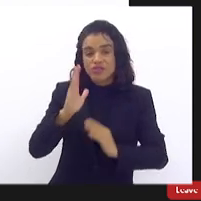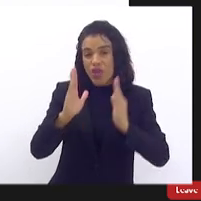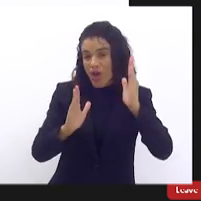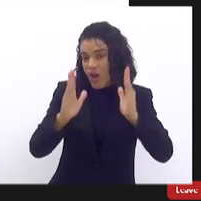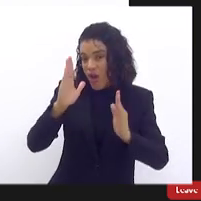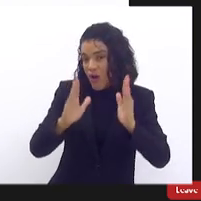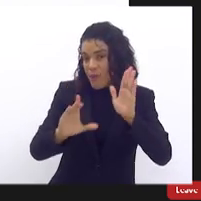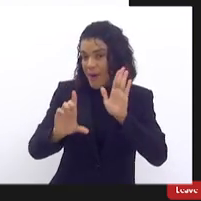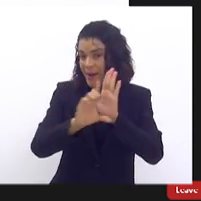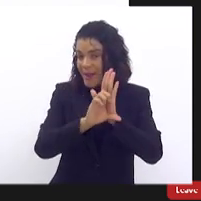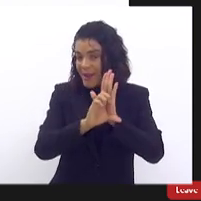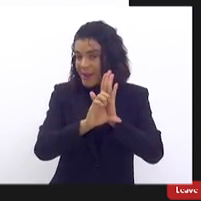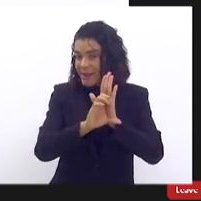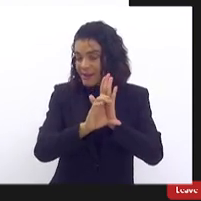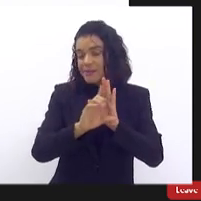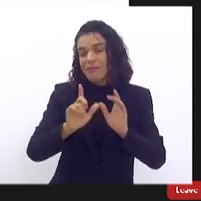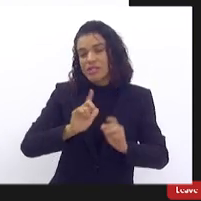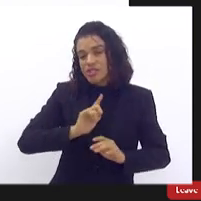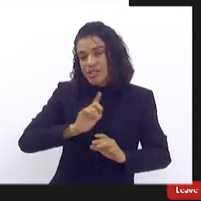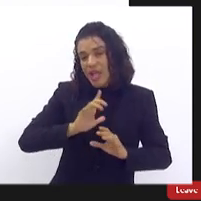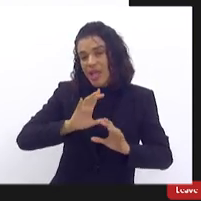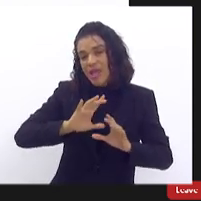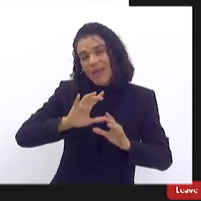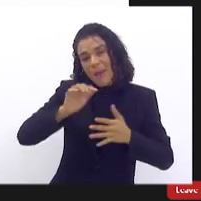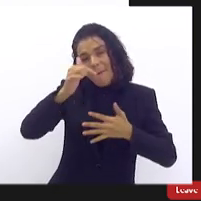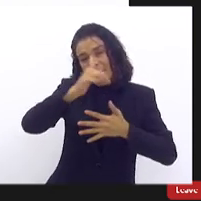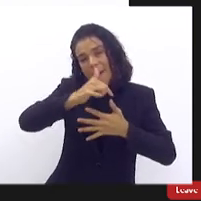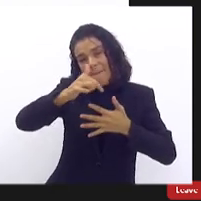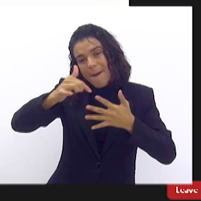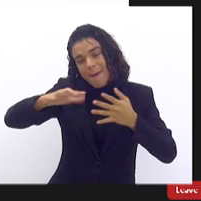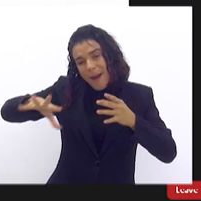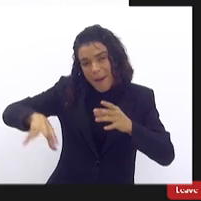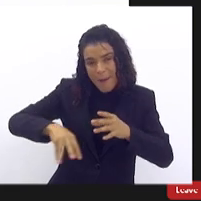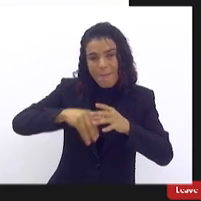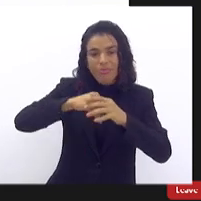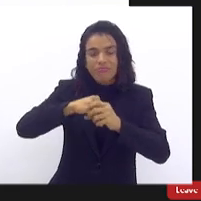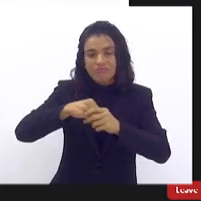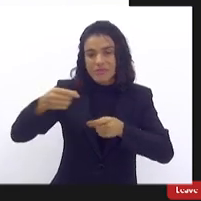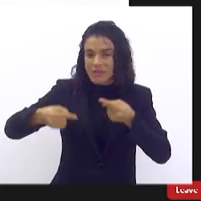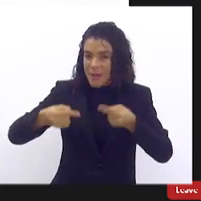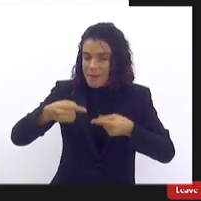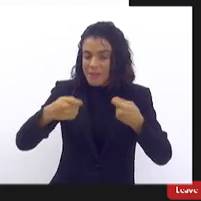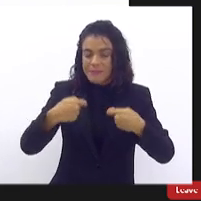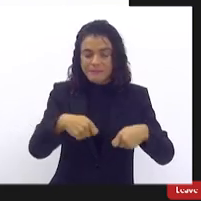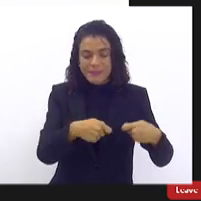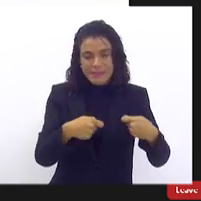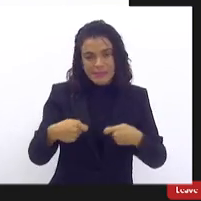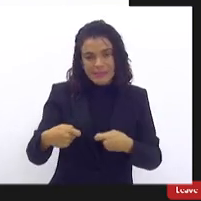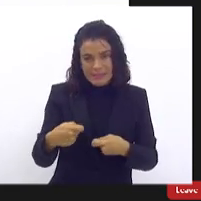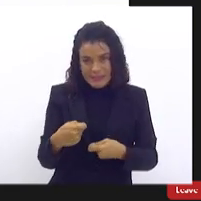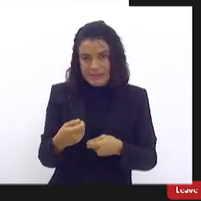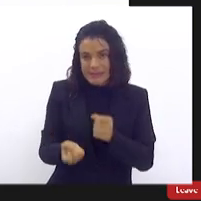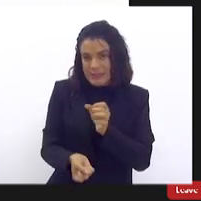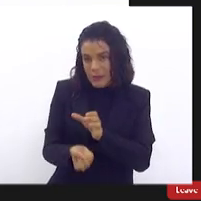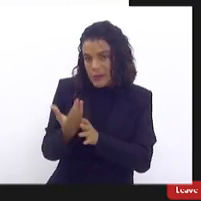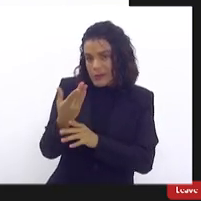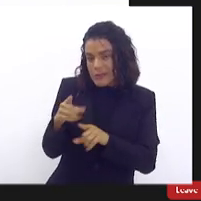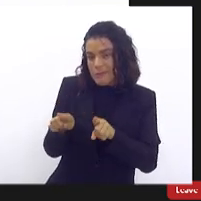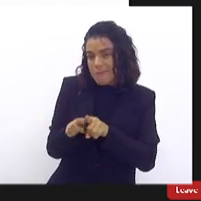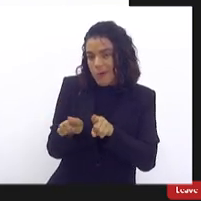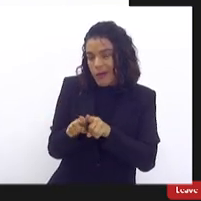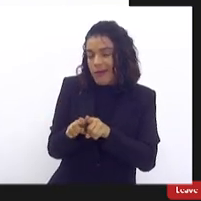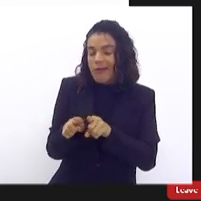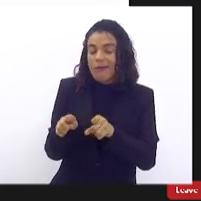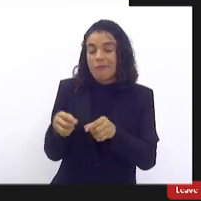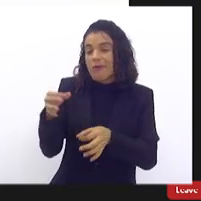na verdade, né? Tem todo um conjunto de coisas e debates que tem que acontecer para as decisões judiciais